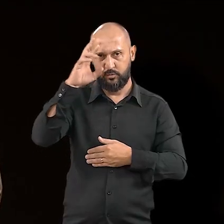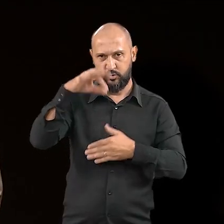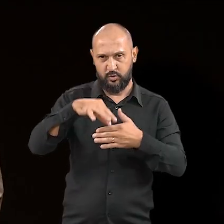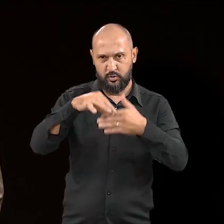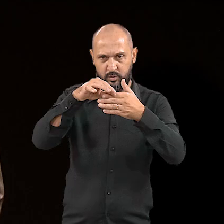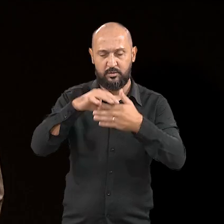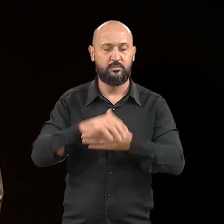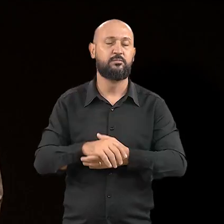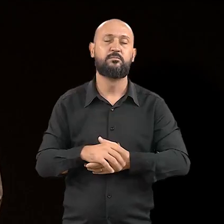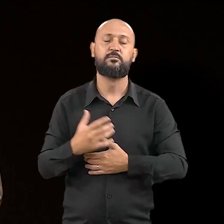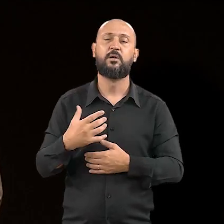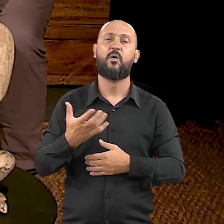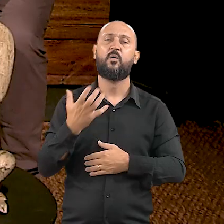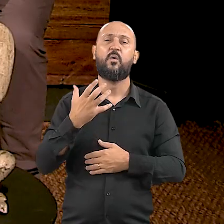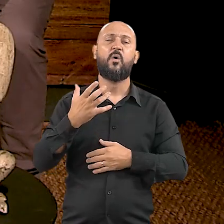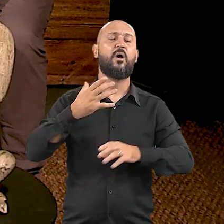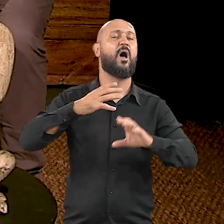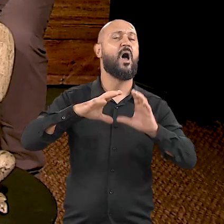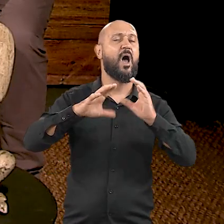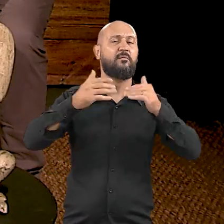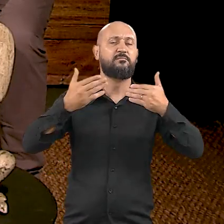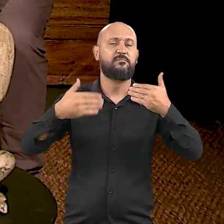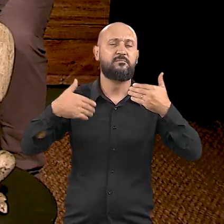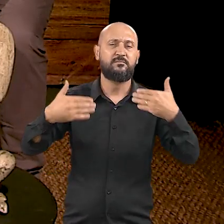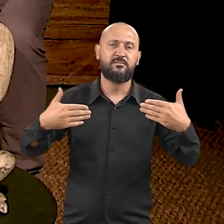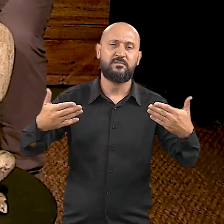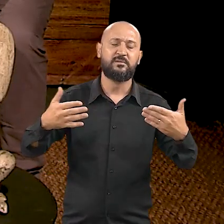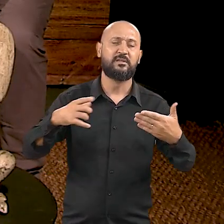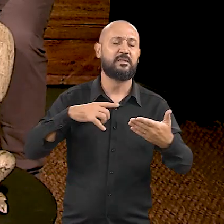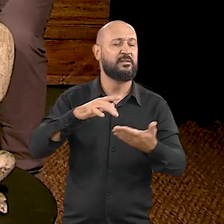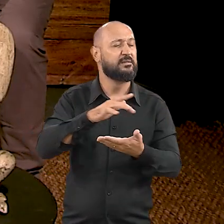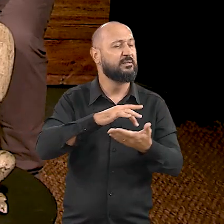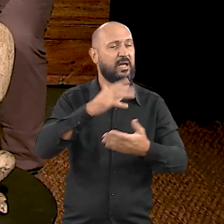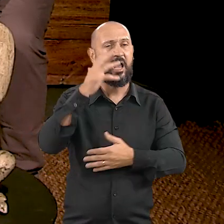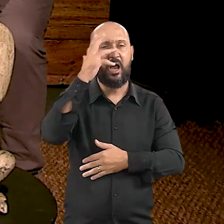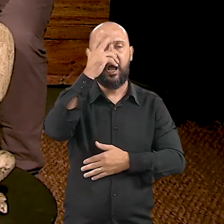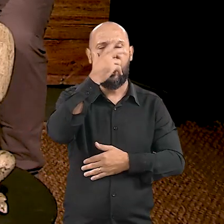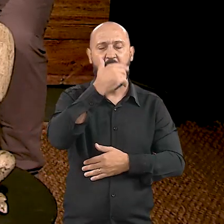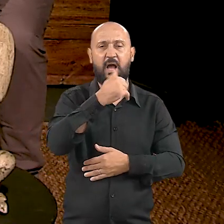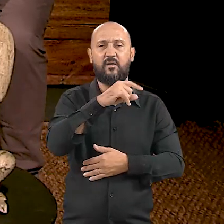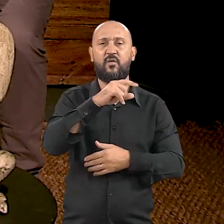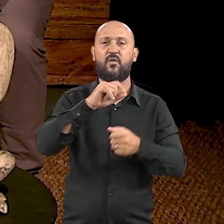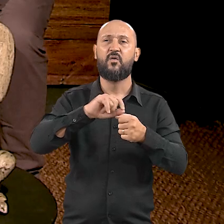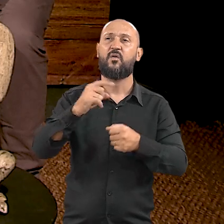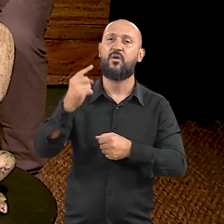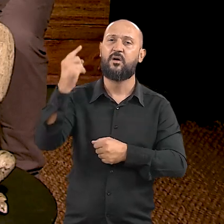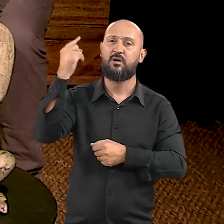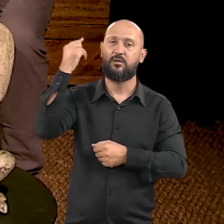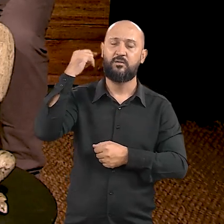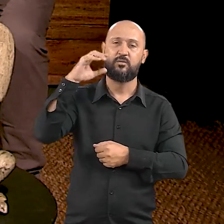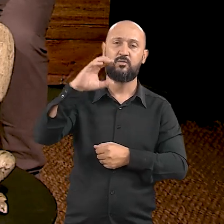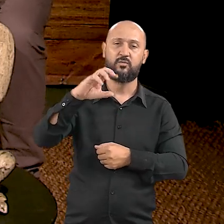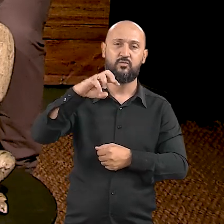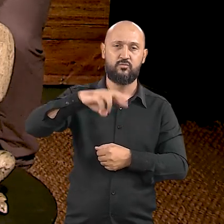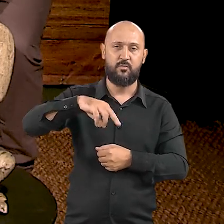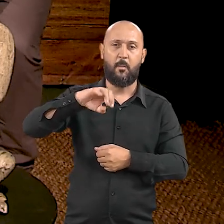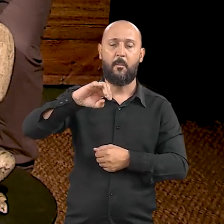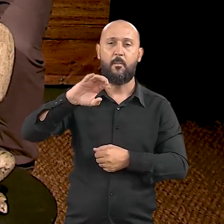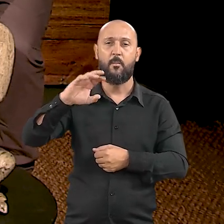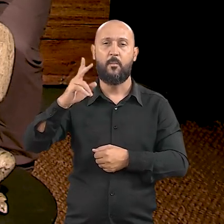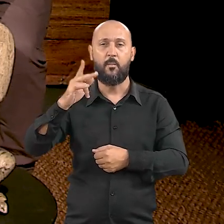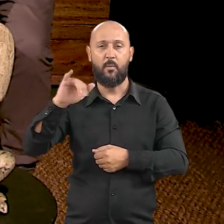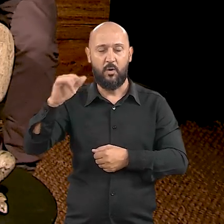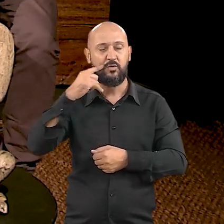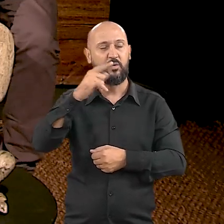só, eu queria aquela sonoridade daquele disco que ele tem, que é belíssimo, que ele fez lá no Moche, com toda... Poxa,